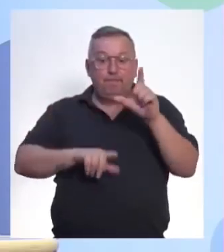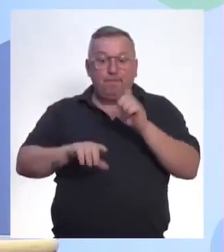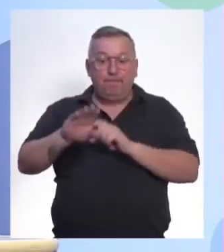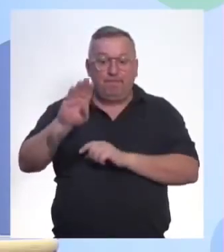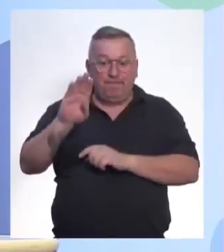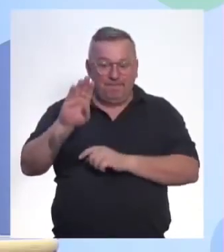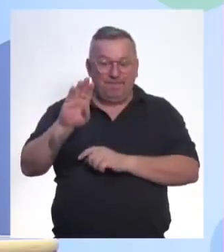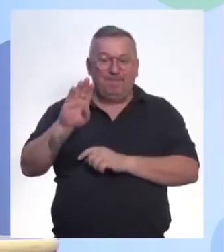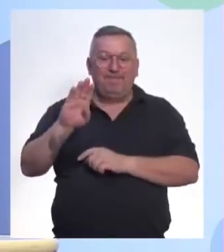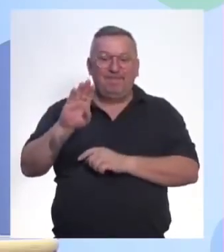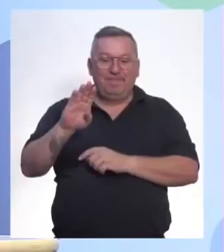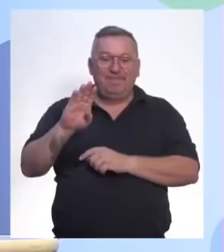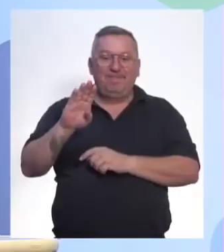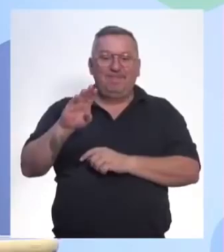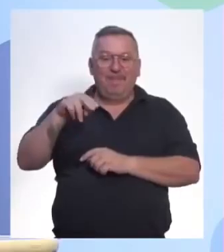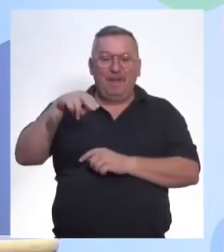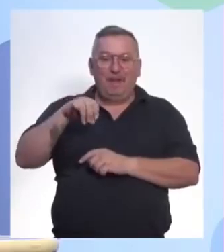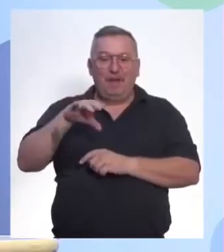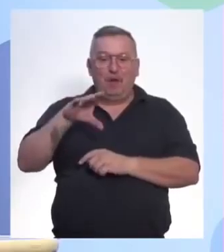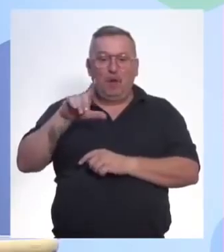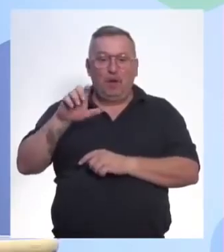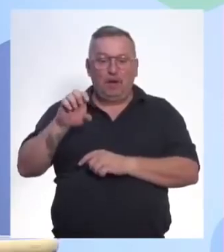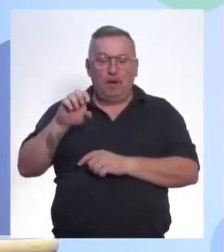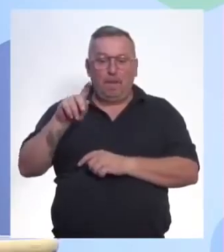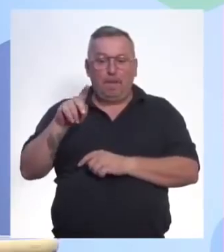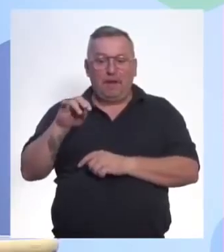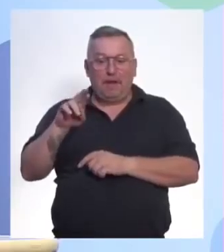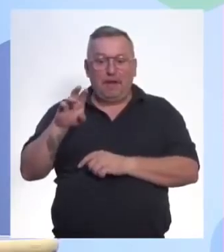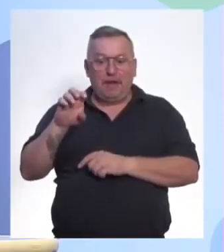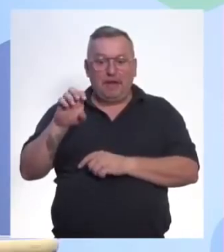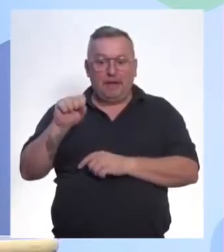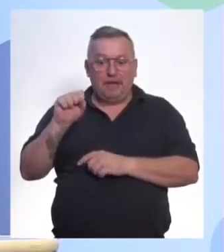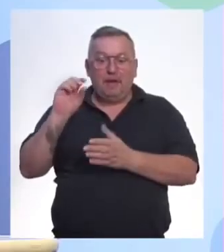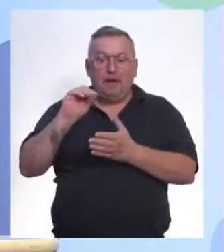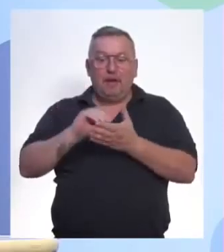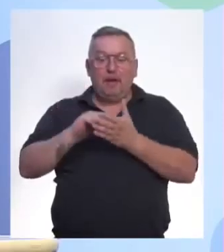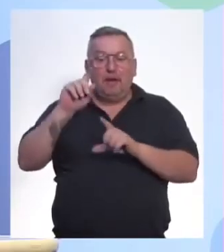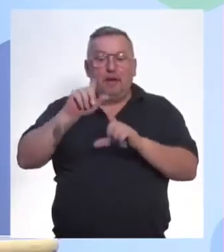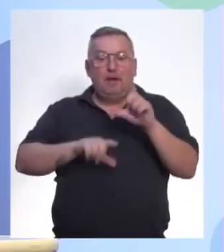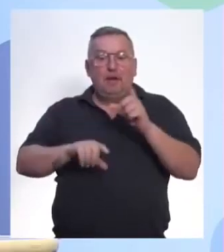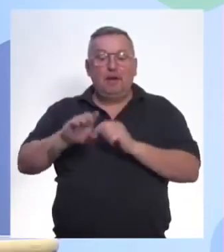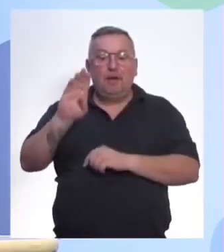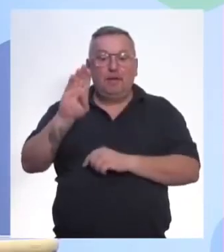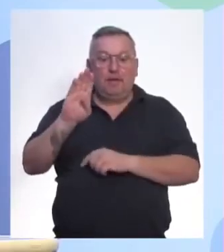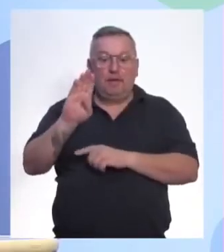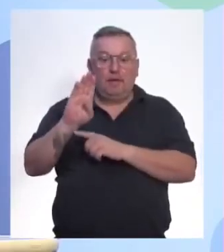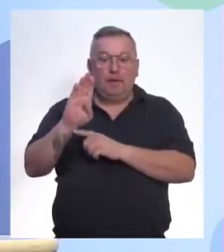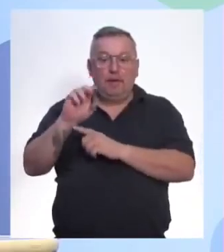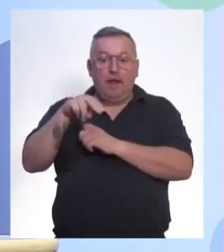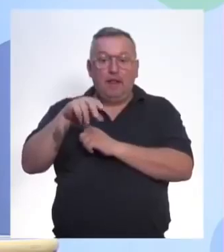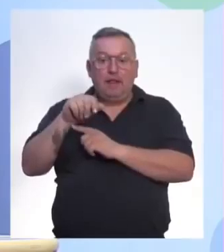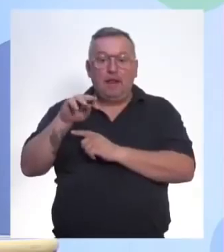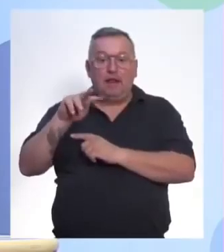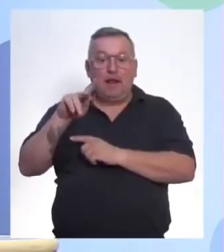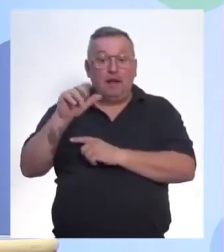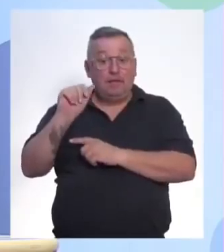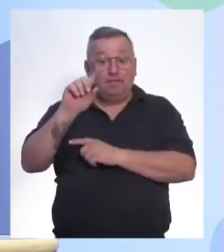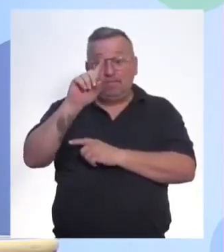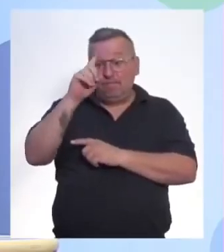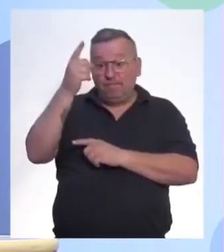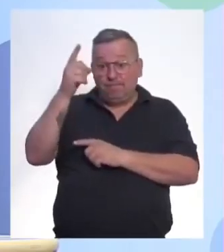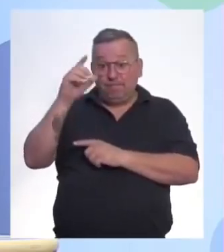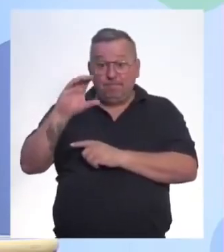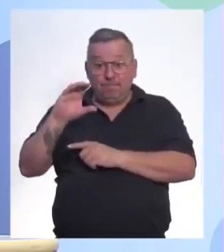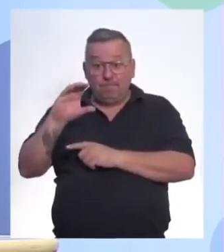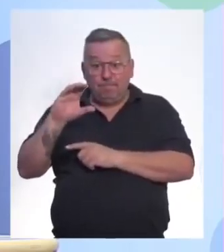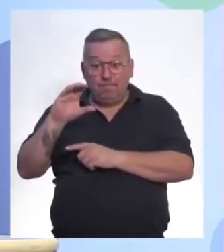B. A Nicole Pires colocou a letra B. A Natália está em dúvida se é